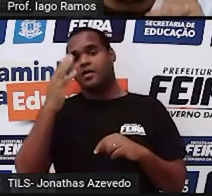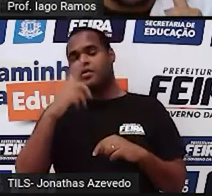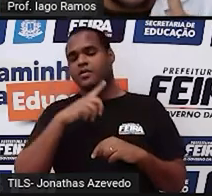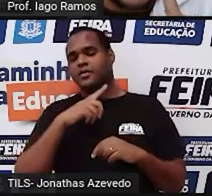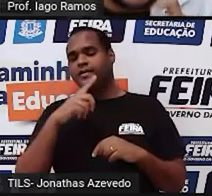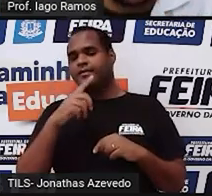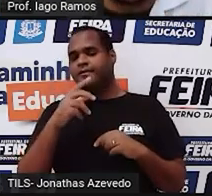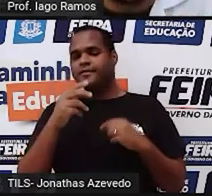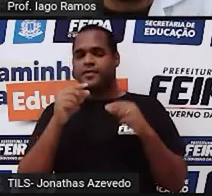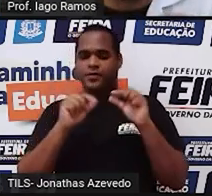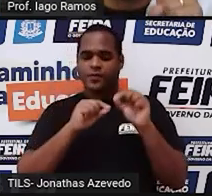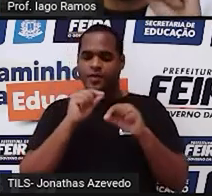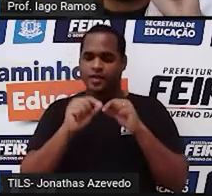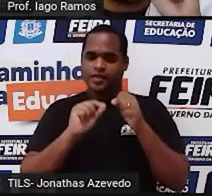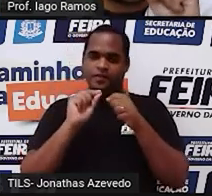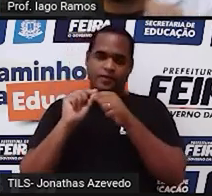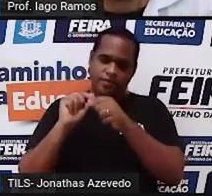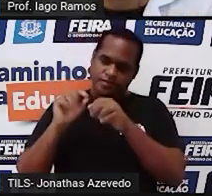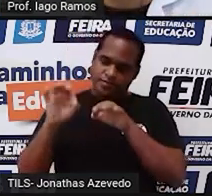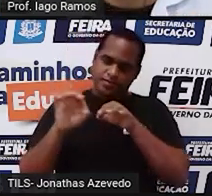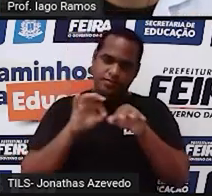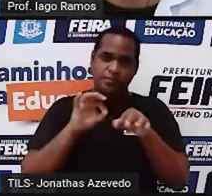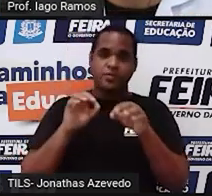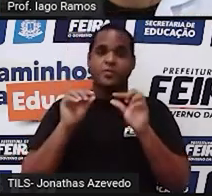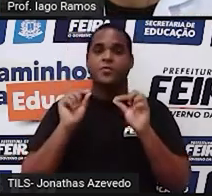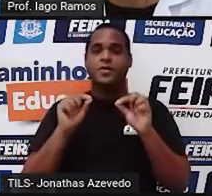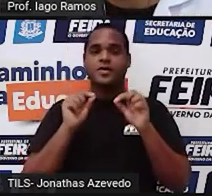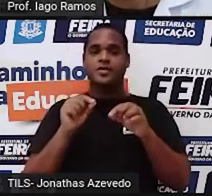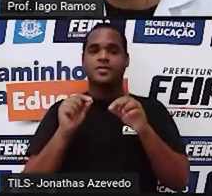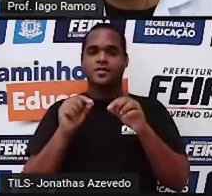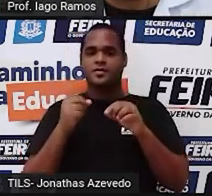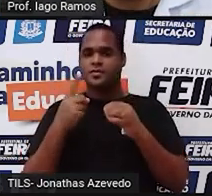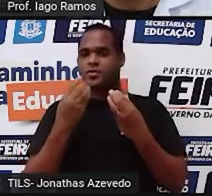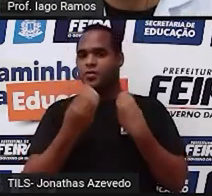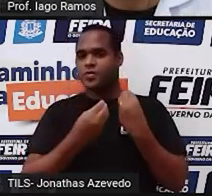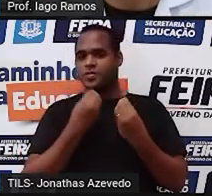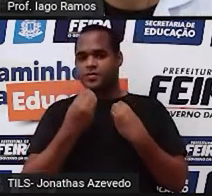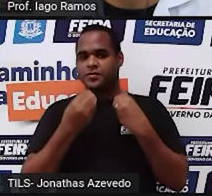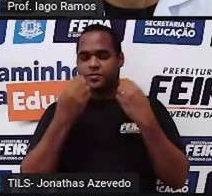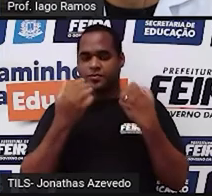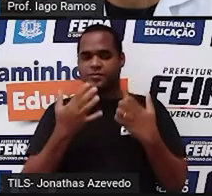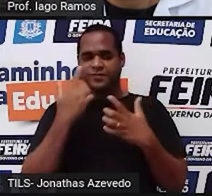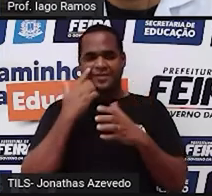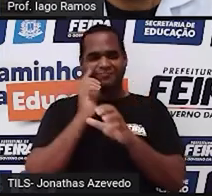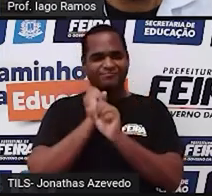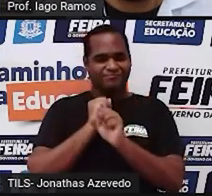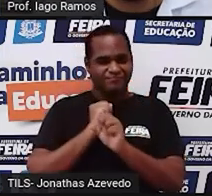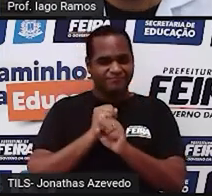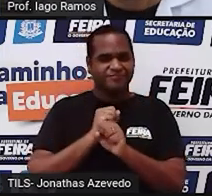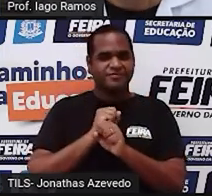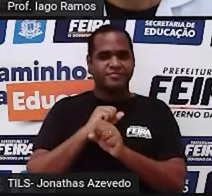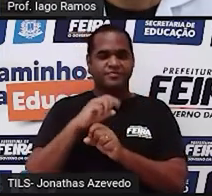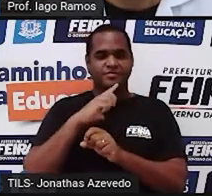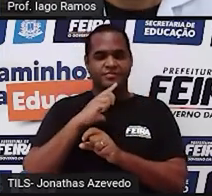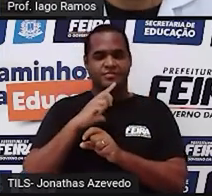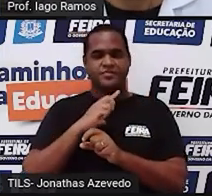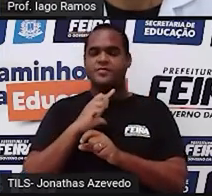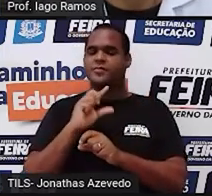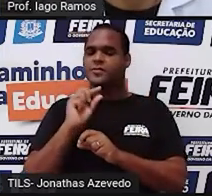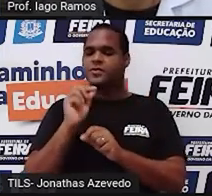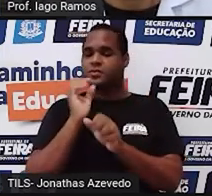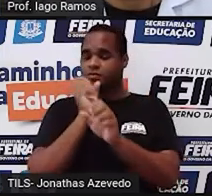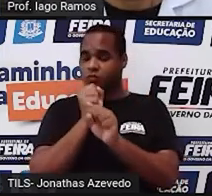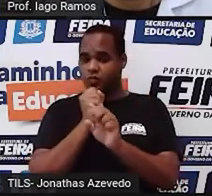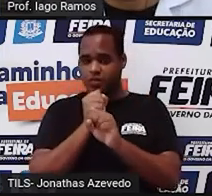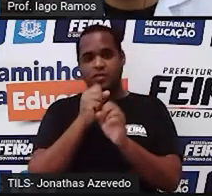o que é que você vai fazer agora você vai fazer o seguinte você vai pegar uma calculadora pode